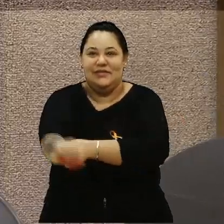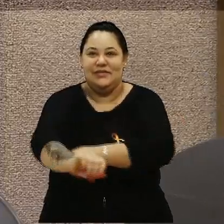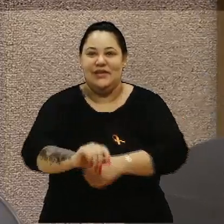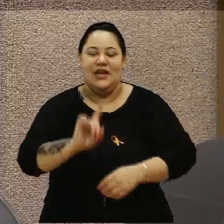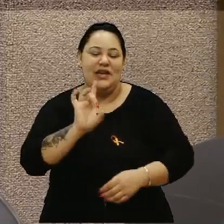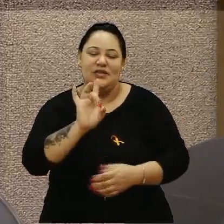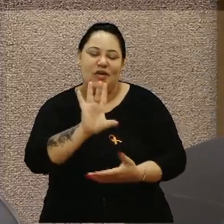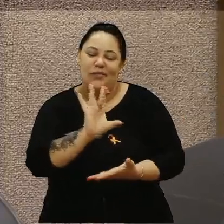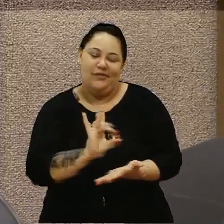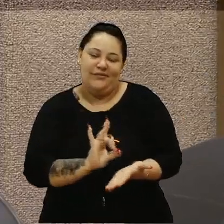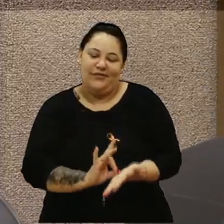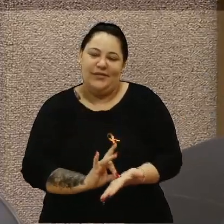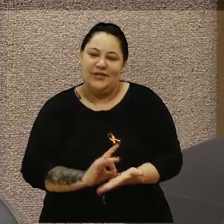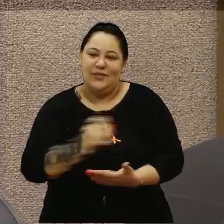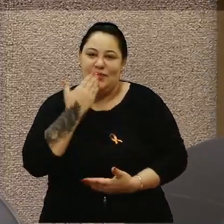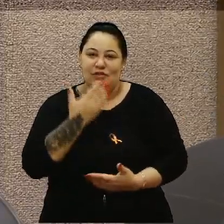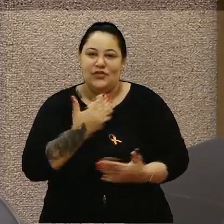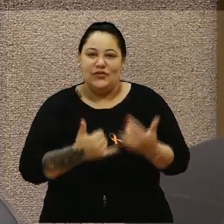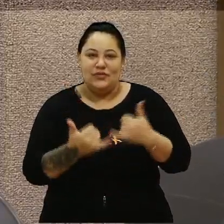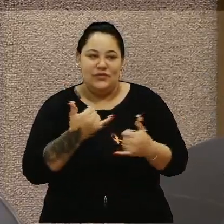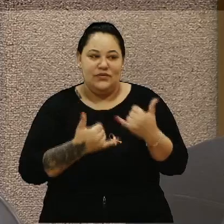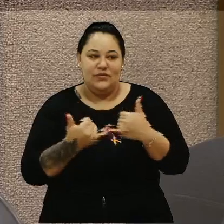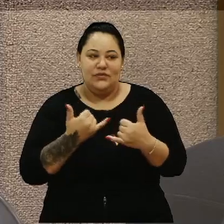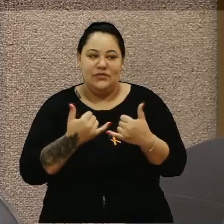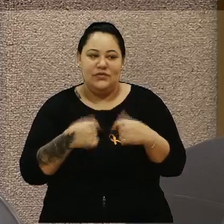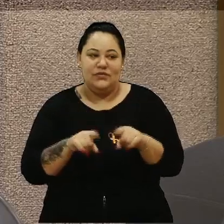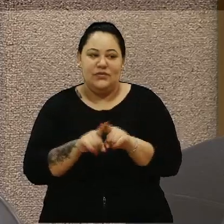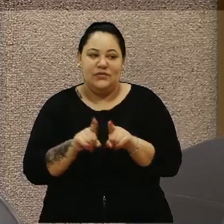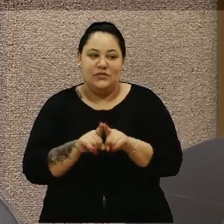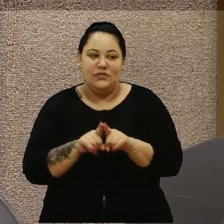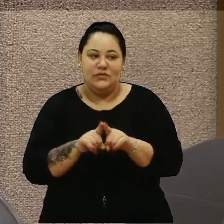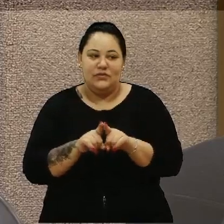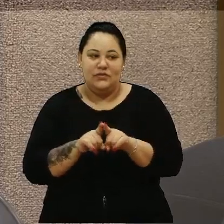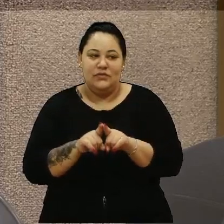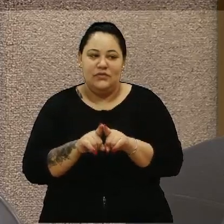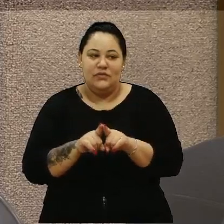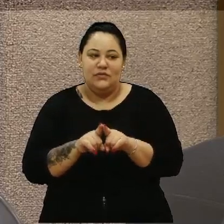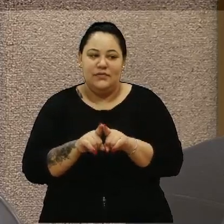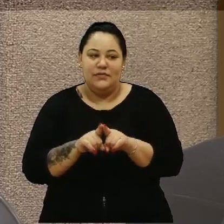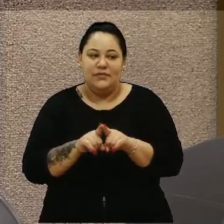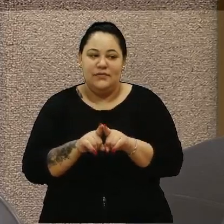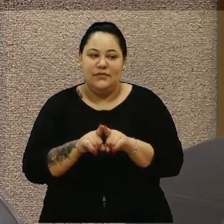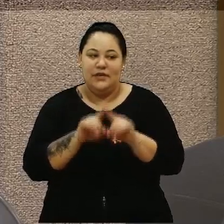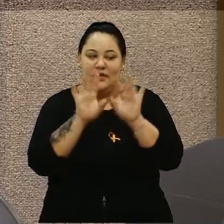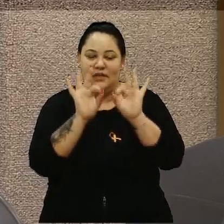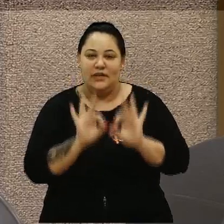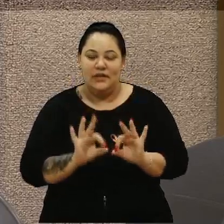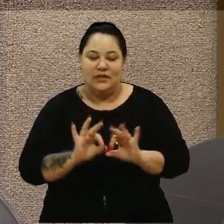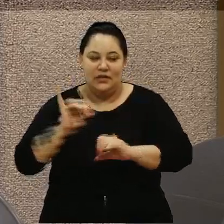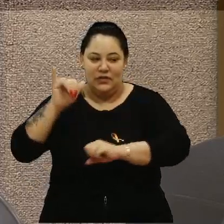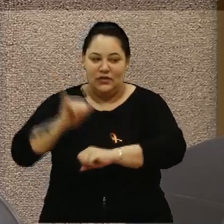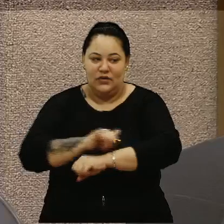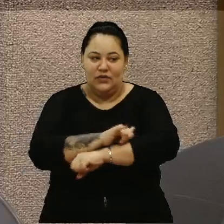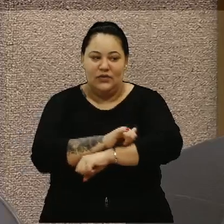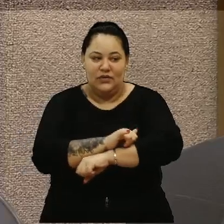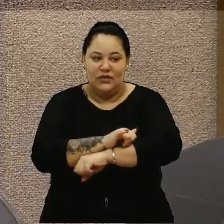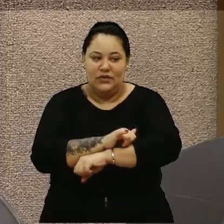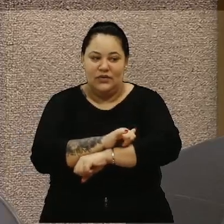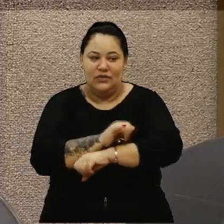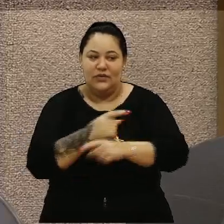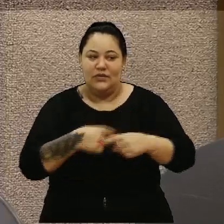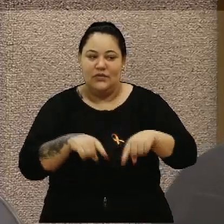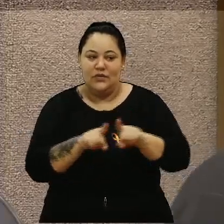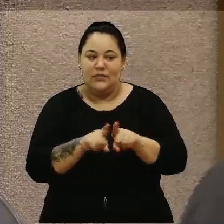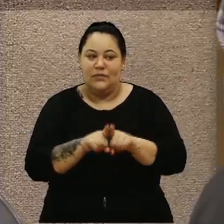né? Para a realidade, para provocar o debate. Mas essa questão do aeroporto, a gente tem que ter presente,